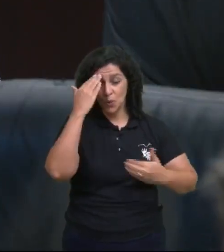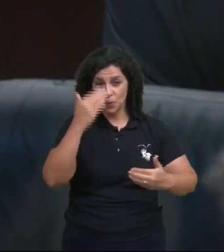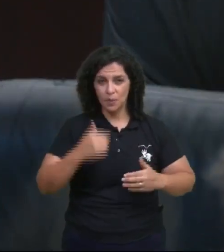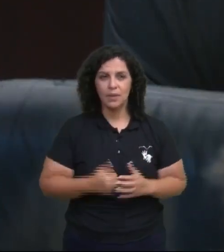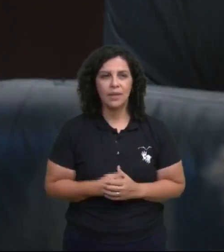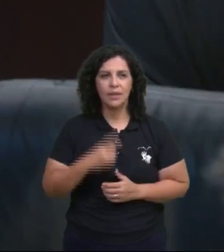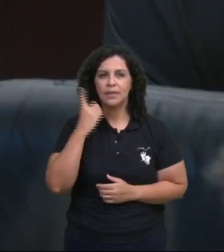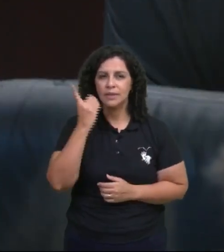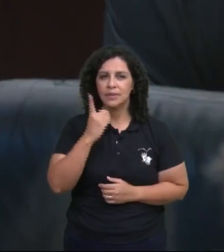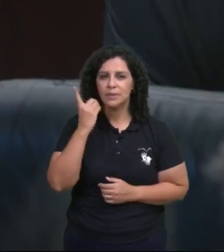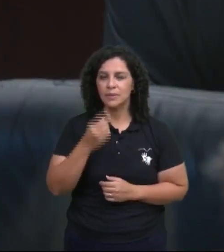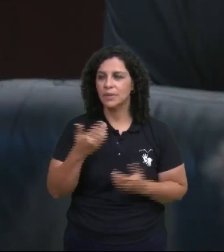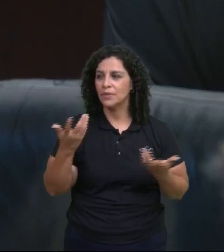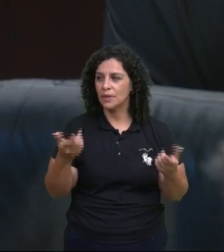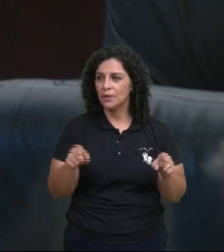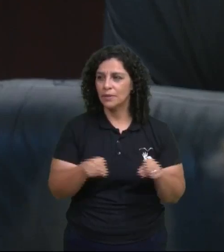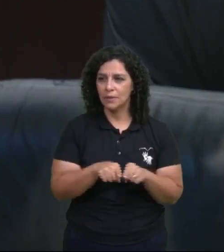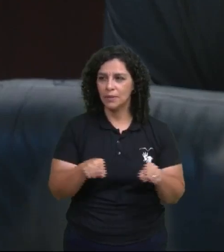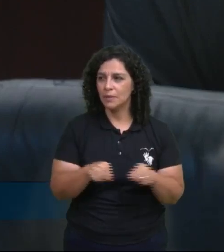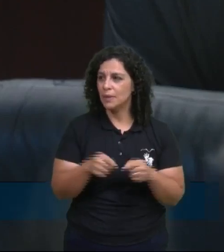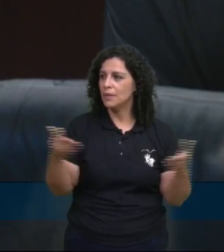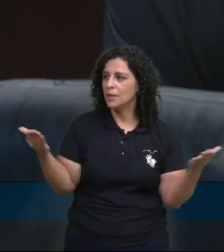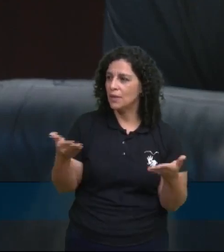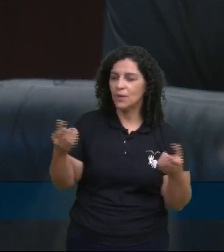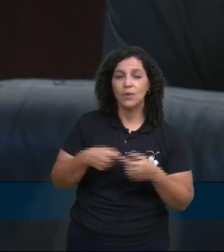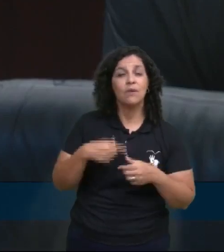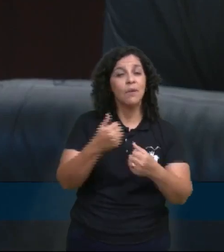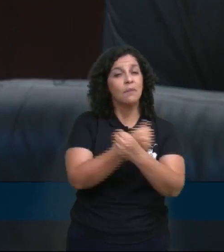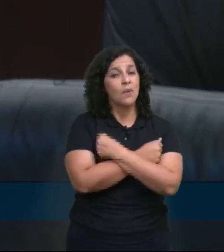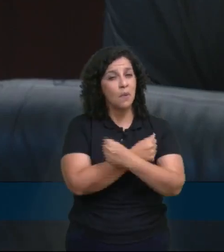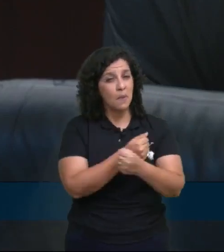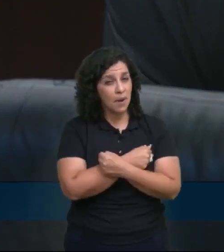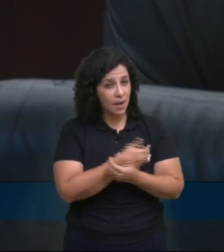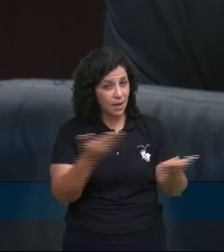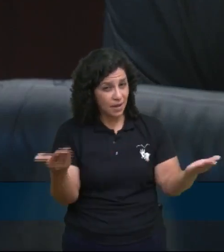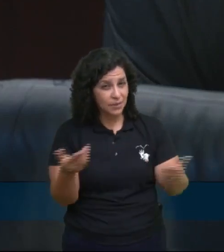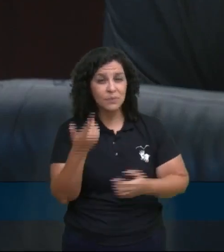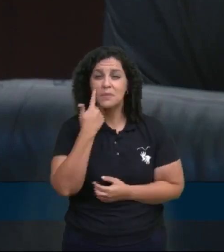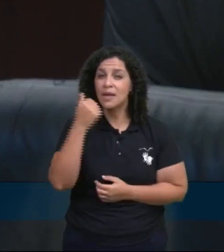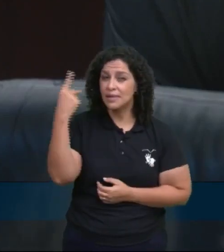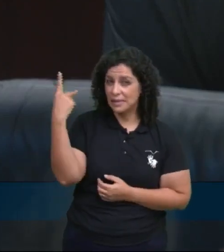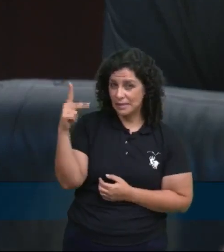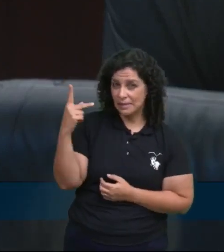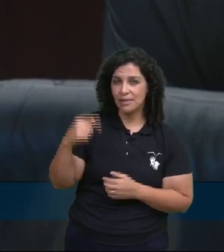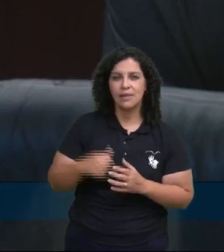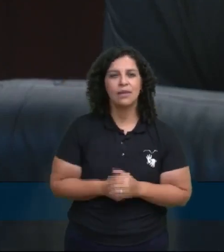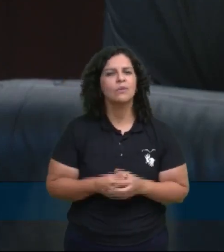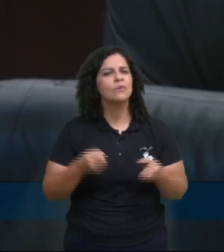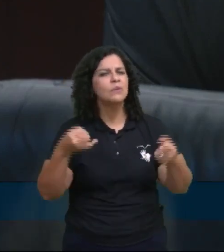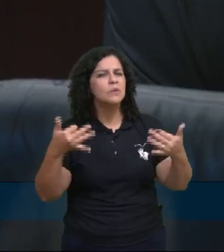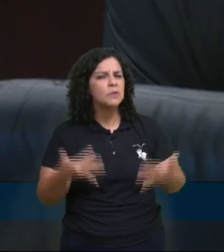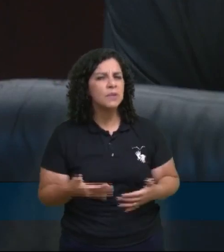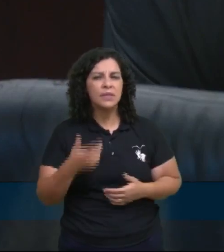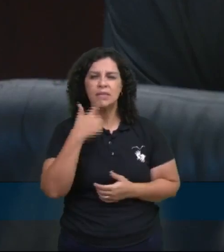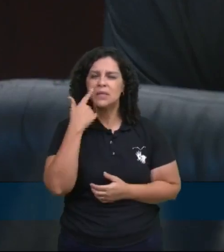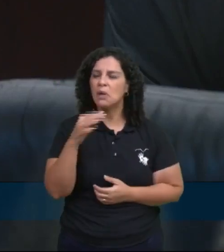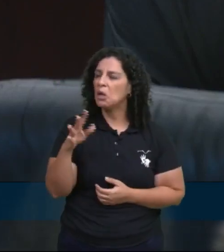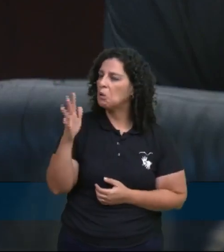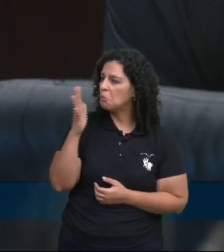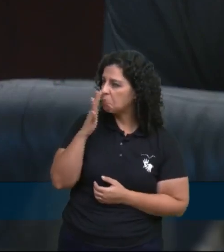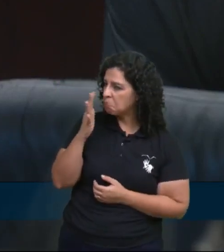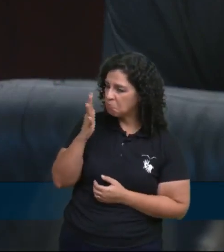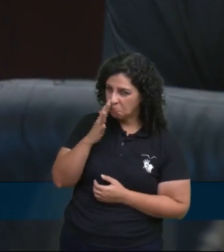Obrigada, deputado. Eu quero também que leve o nosso abraço, meu abraço ao seu pai, dizer que é uma pessoa que eu admiro